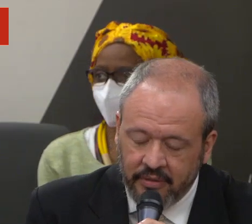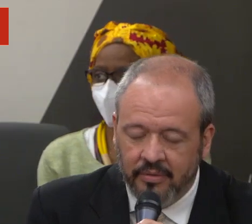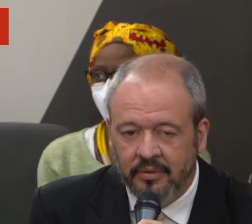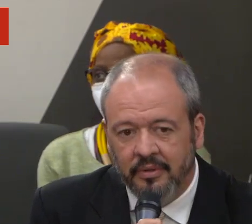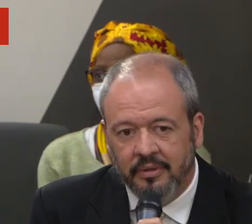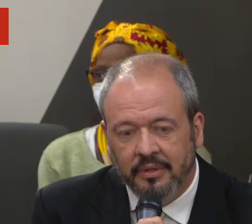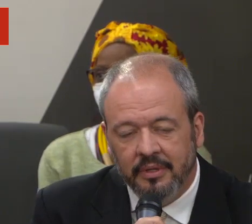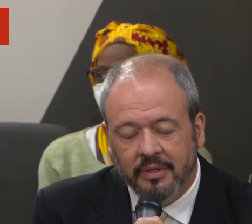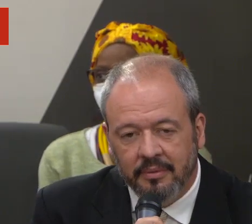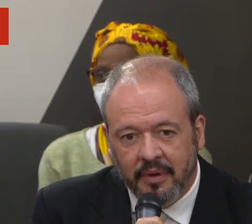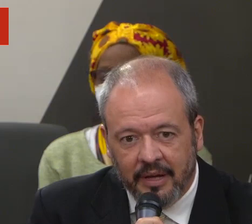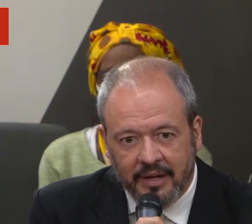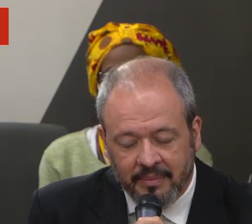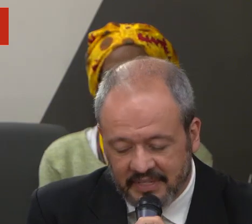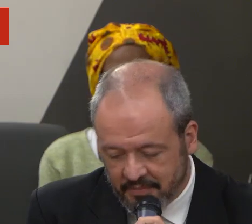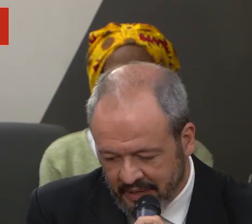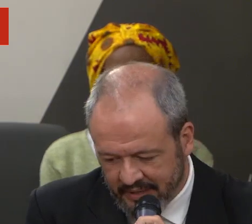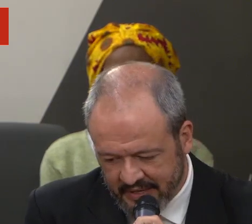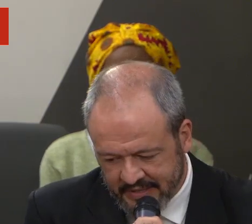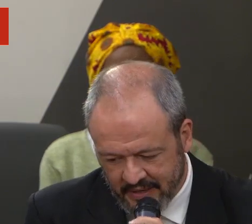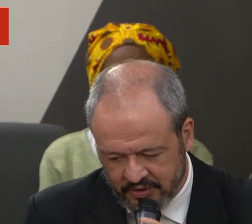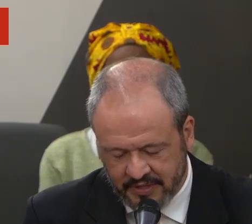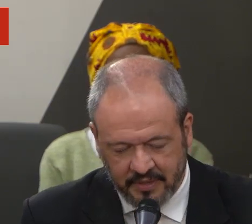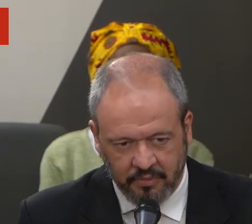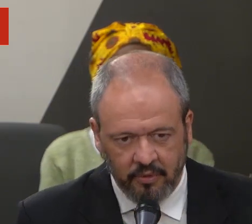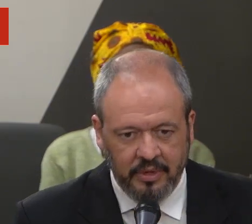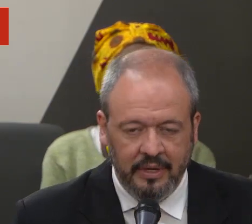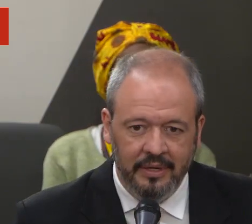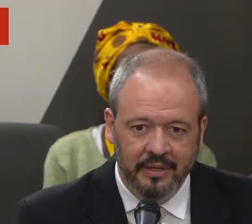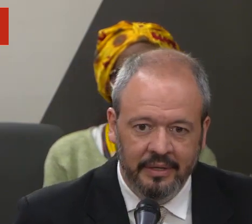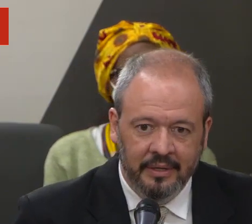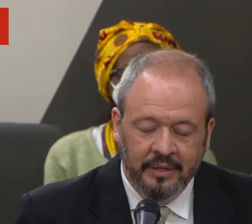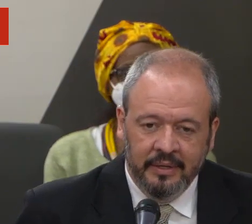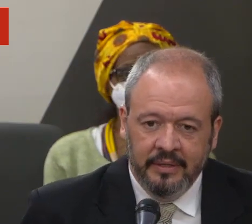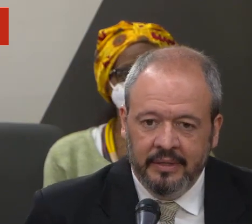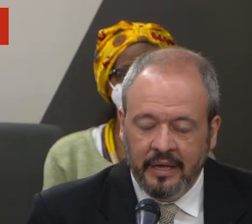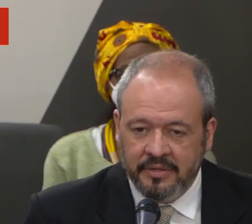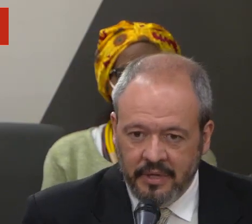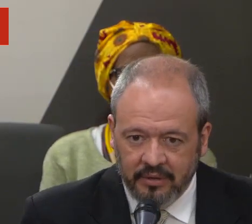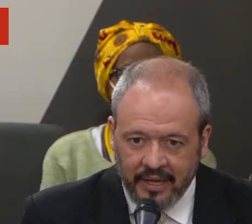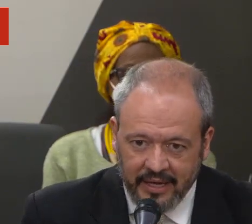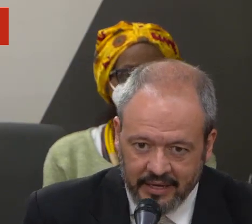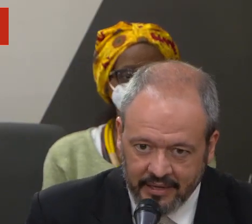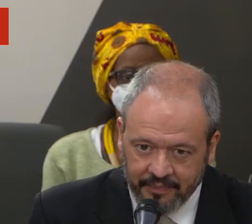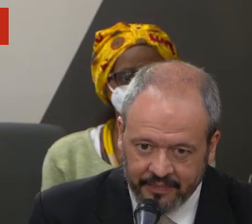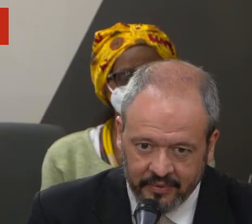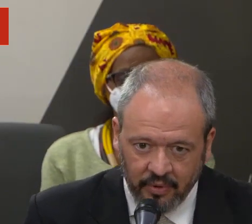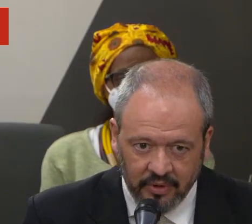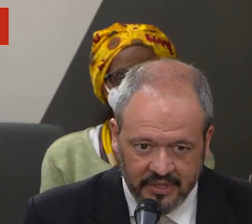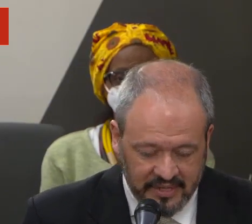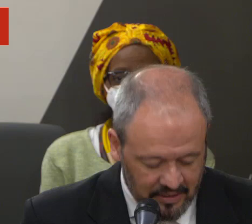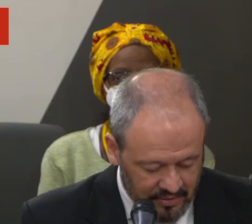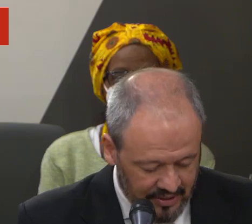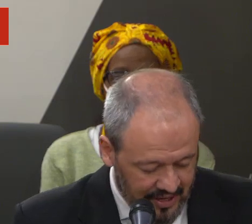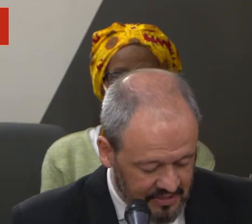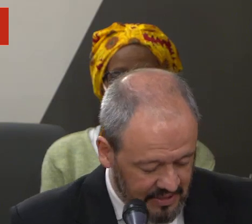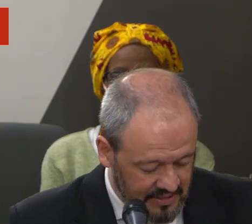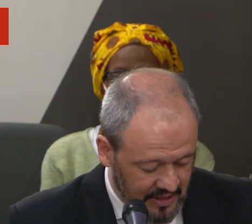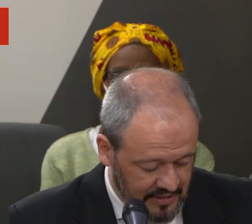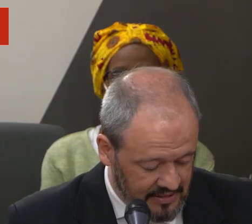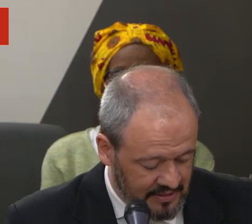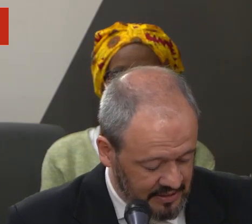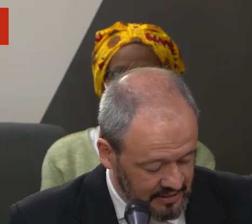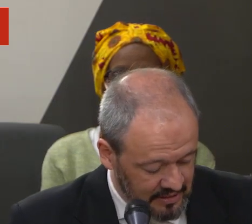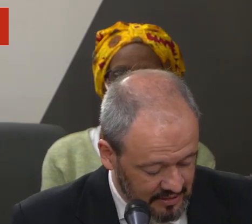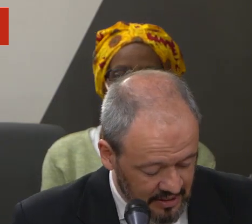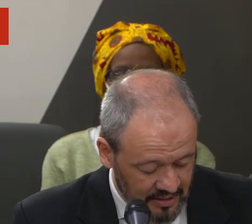que foi feito né participar dessa audiência pública quero saudar todas as autoridades